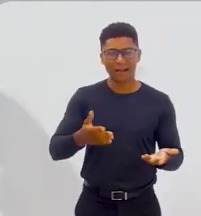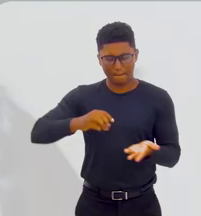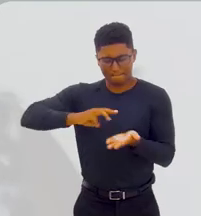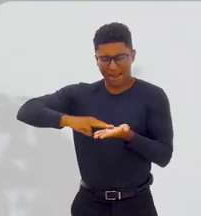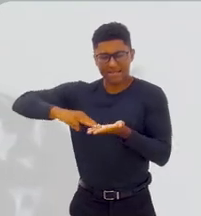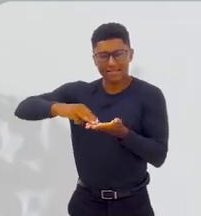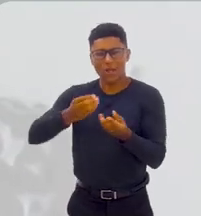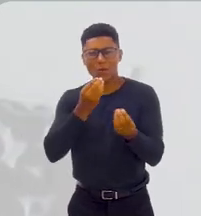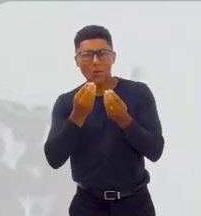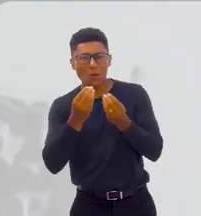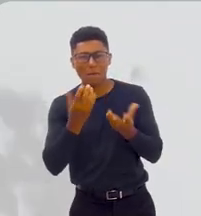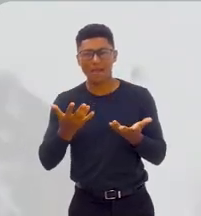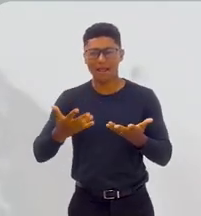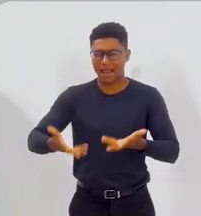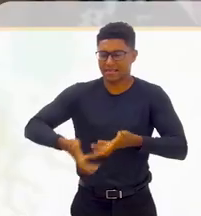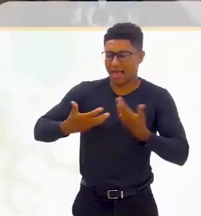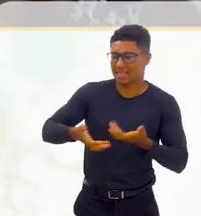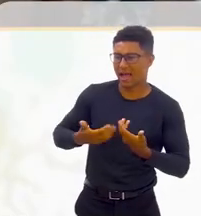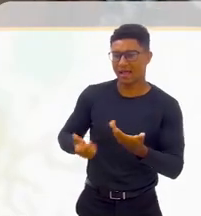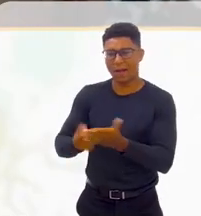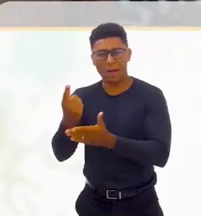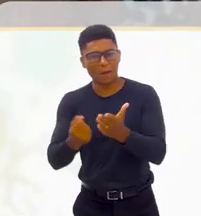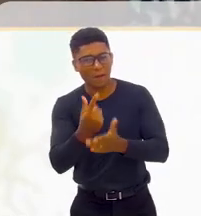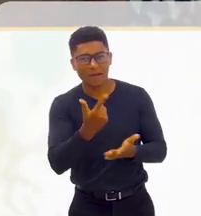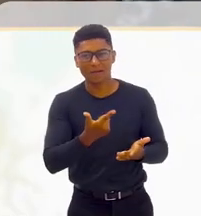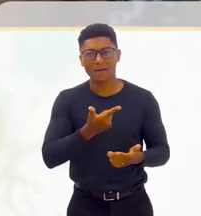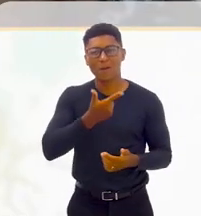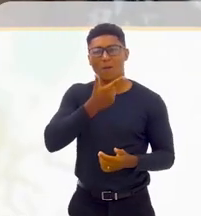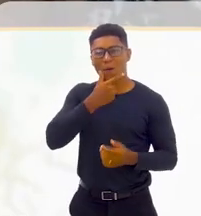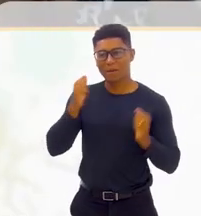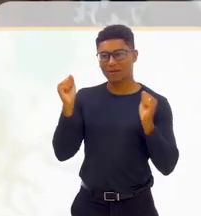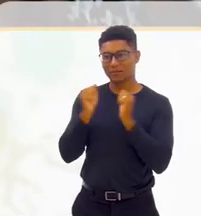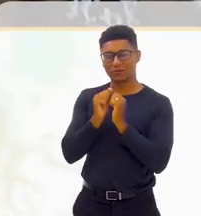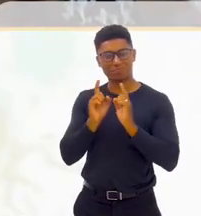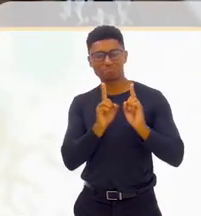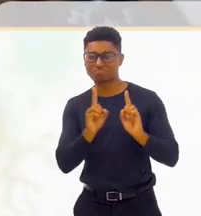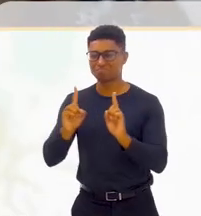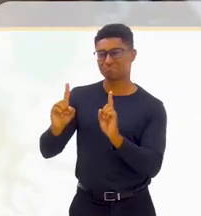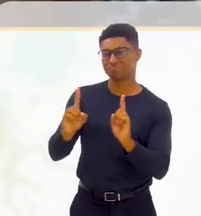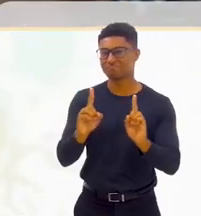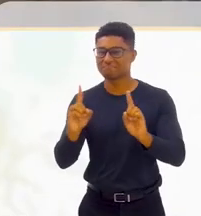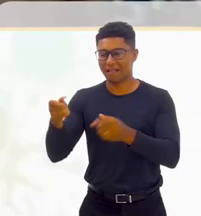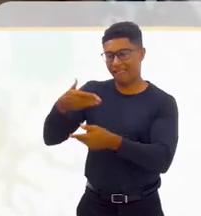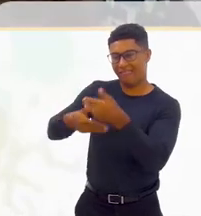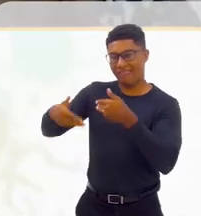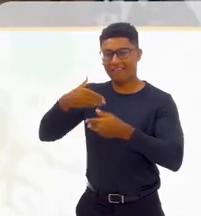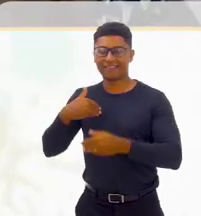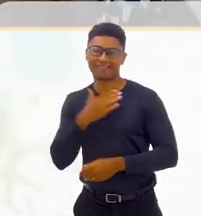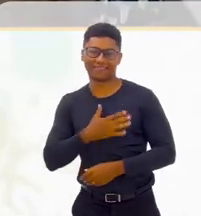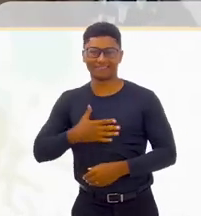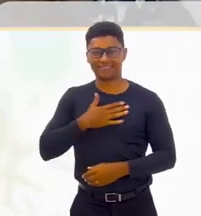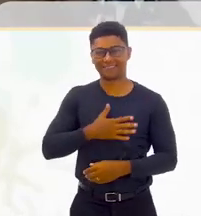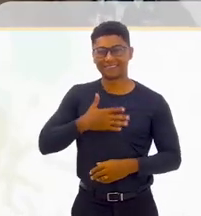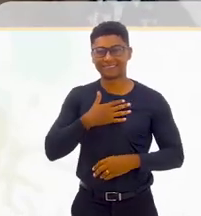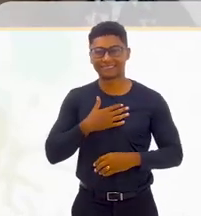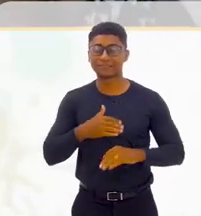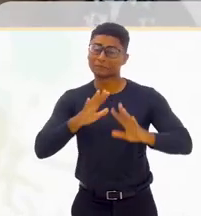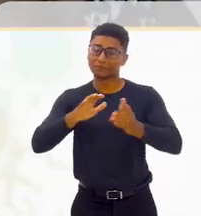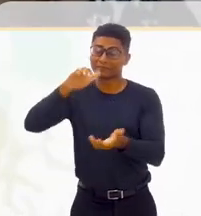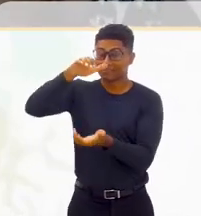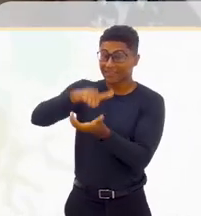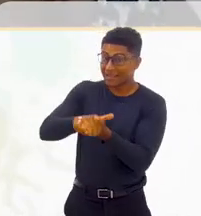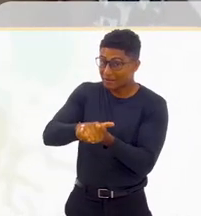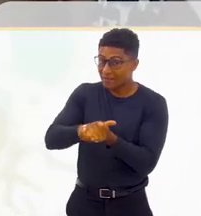comprar legumes, né, ter aquele homem do lado, né, babando, paparica, eu gosto, Mas gosto. ó,